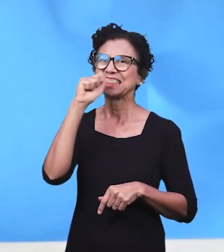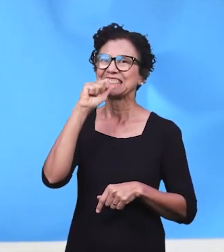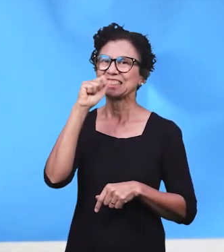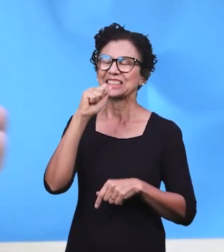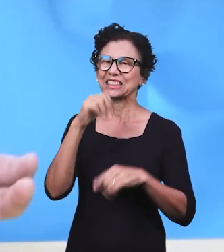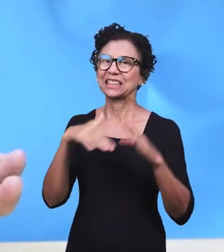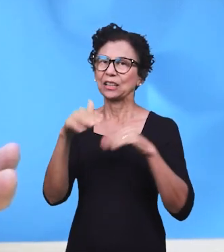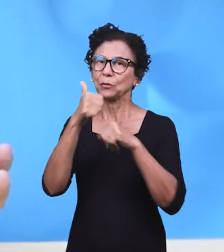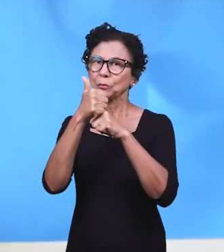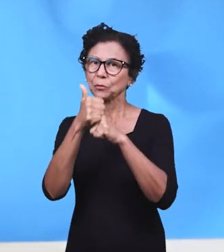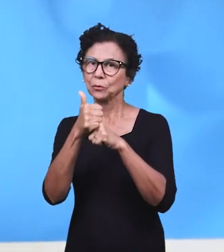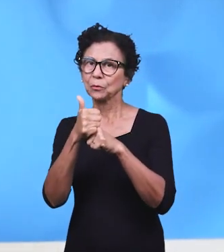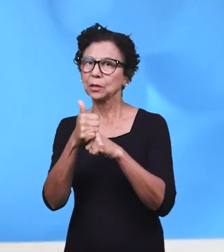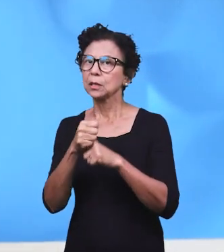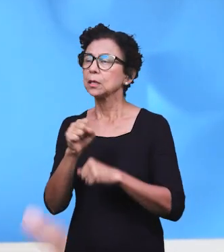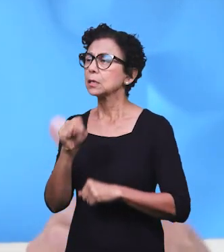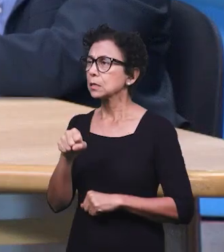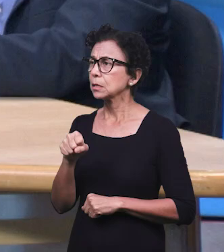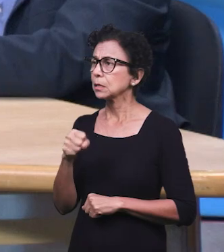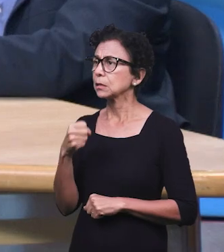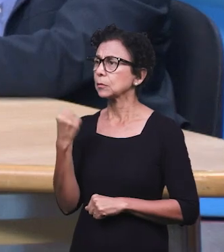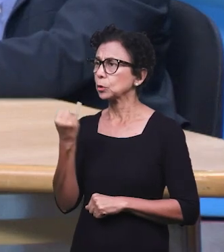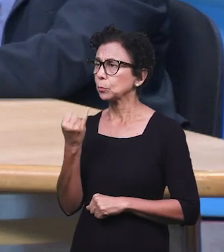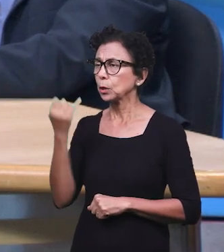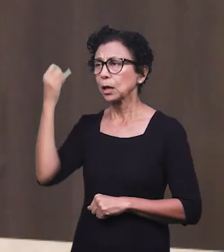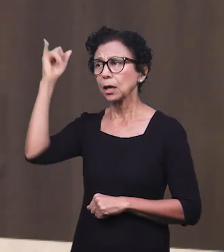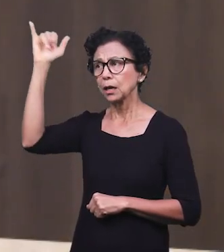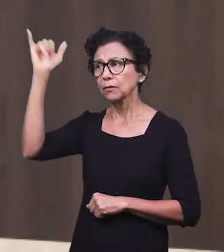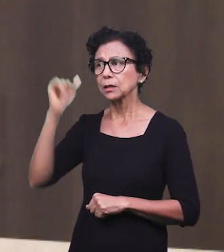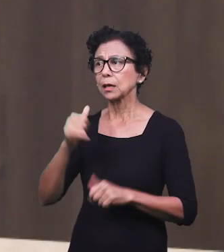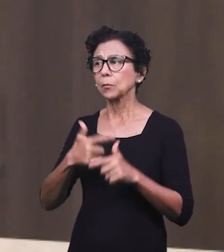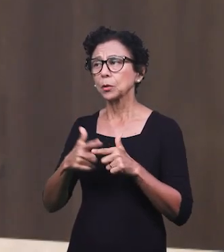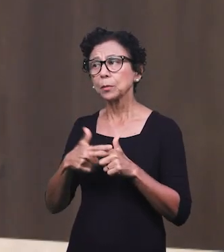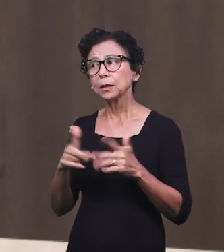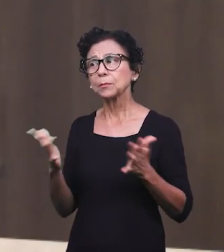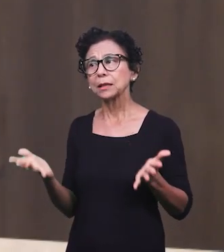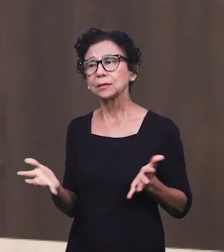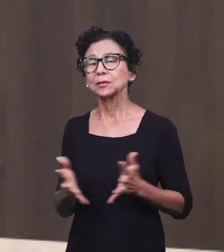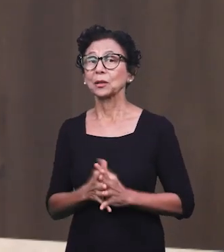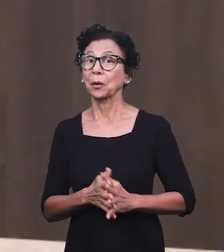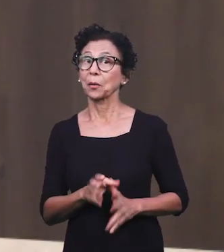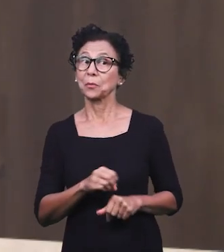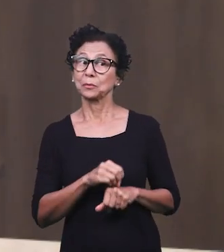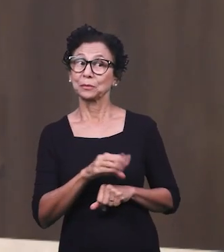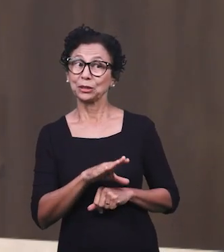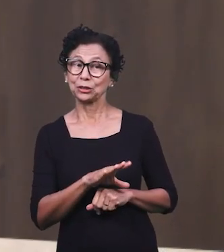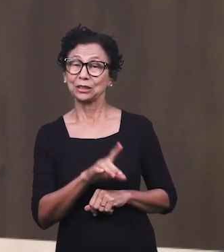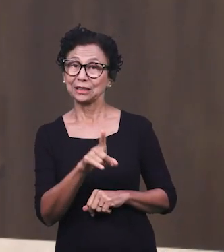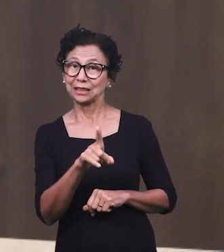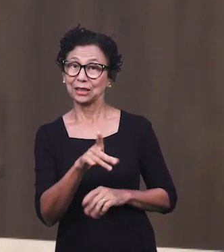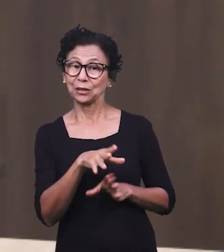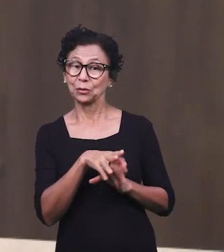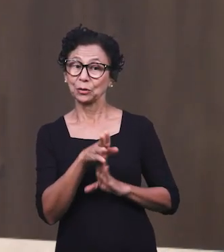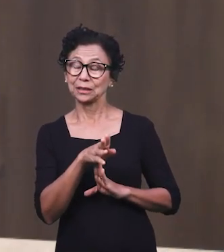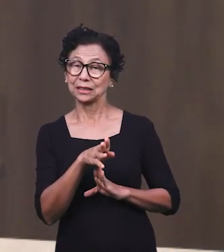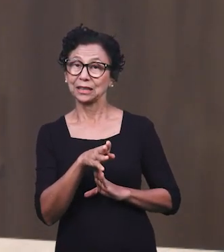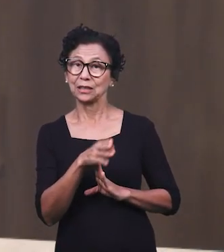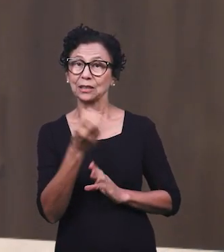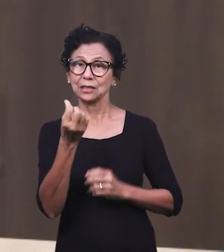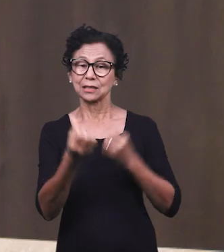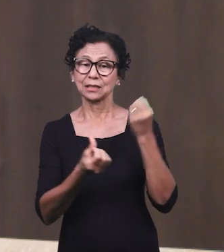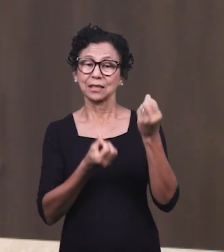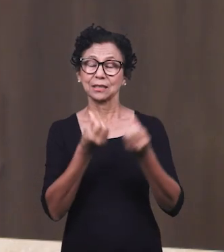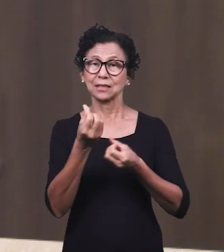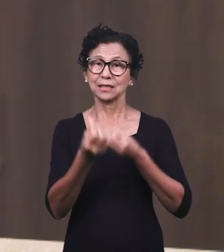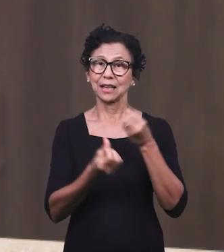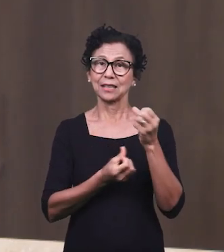manutenção preventiva. Para você que está em casa aí, ó, uma dica, hein? Segue o mesmo aconselhamento. De 6 em